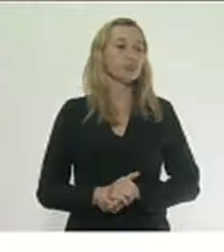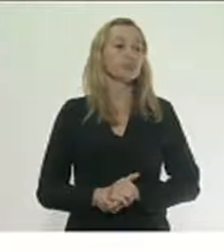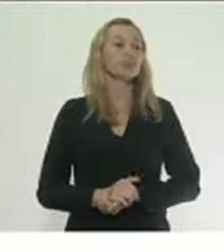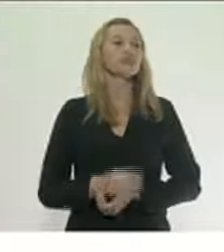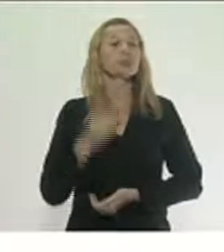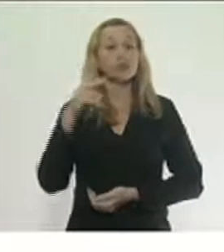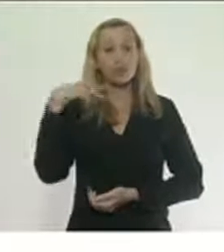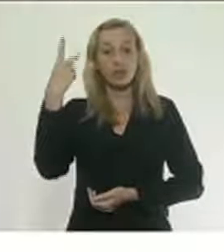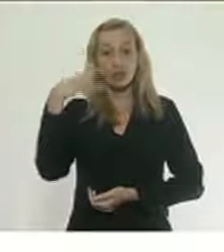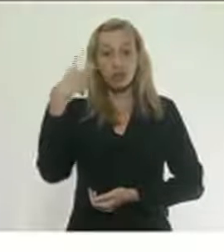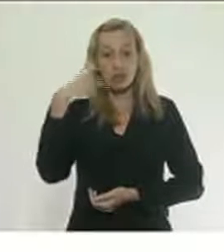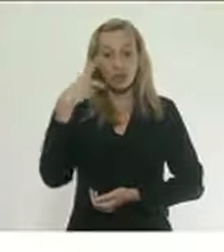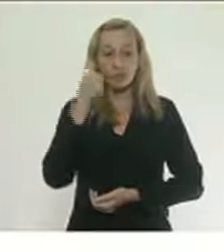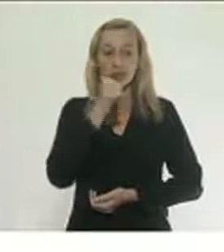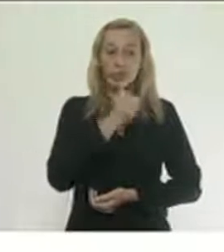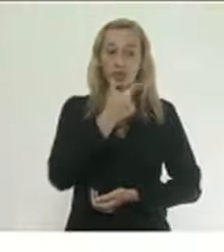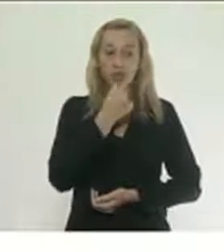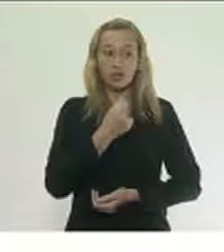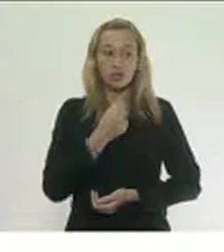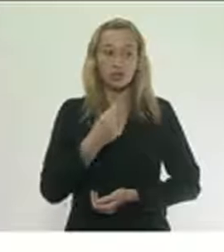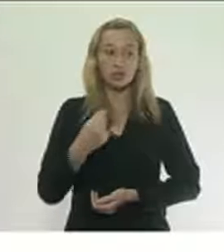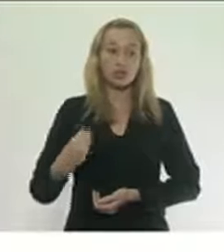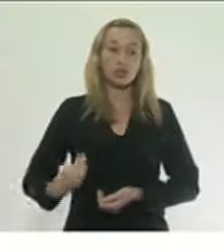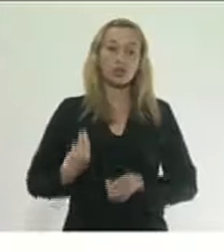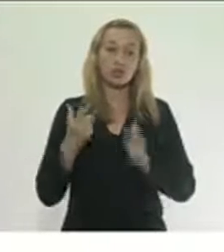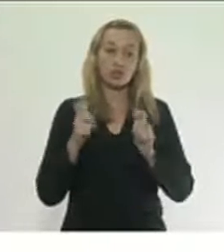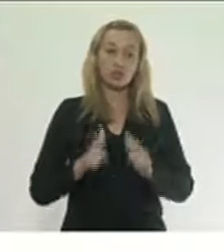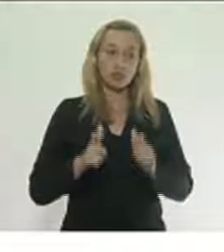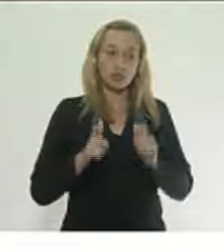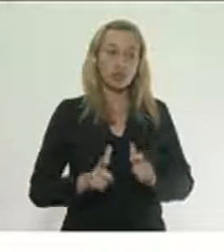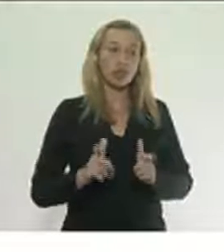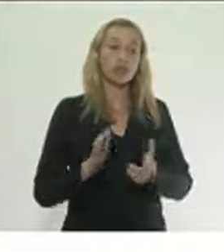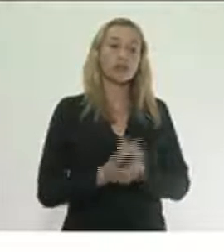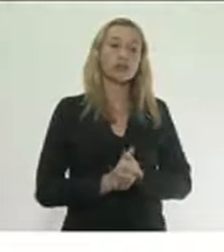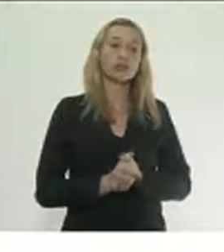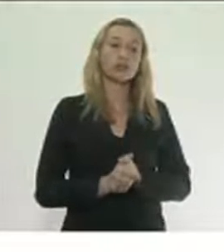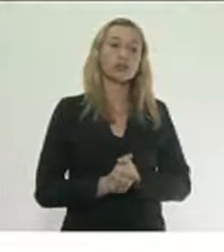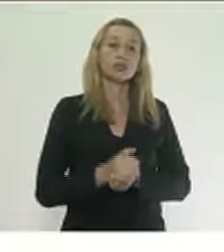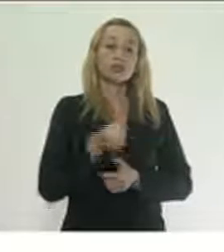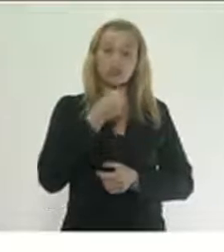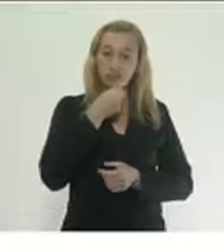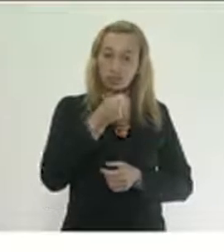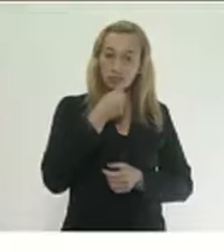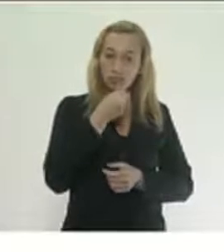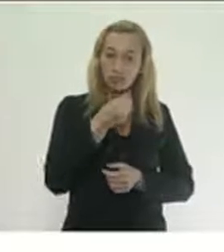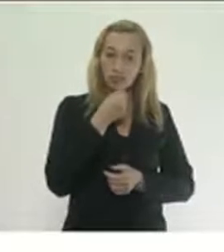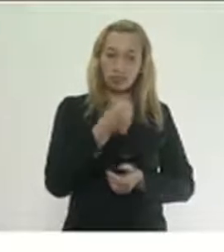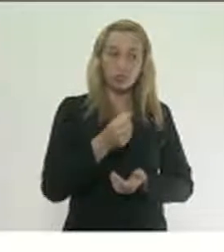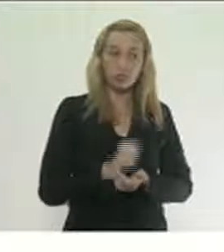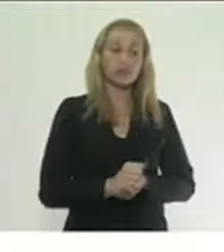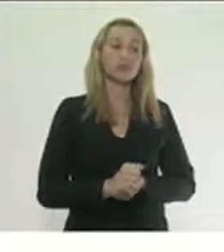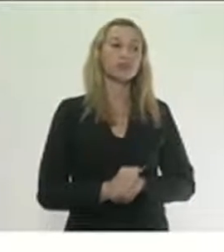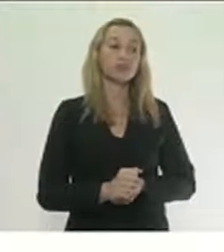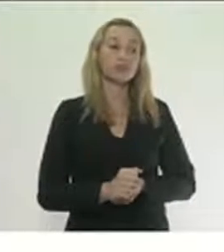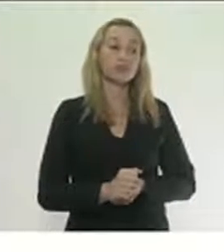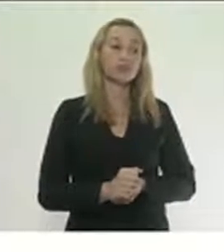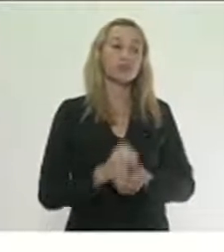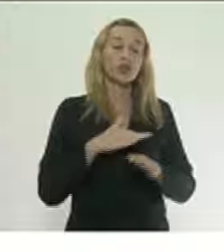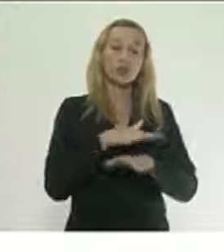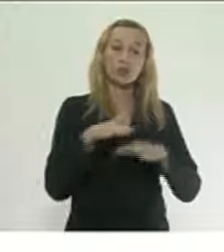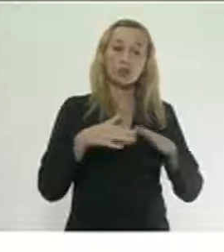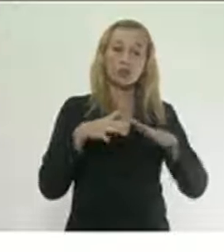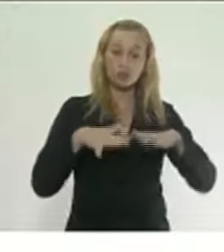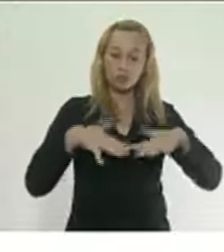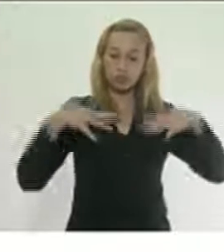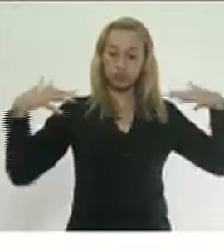senhores vereadores presentes, funcionários, imprensa, companheiros e companheiras que ocupam as dependências da